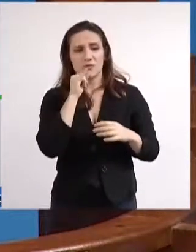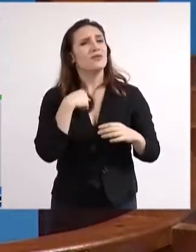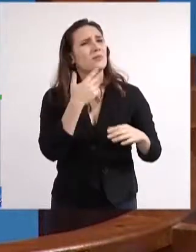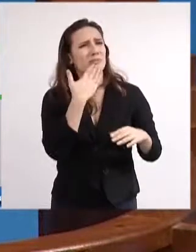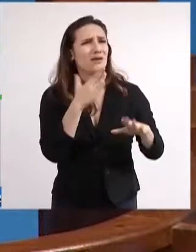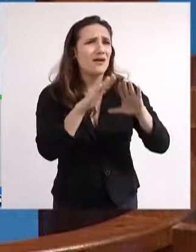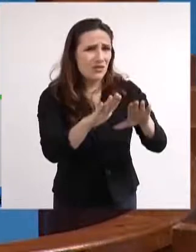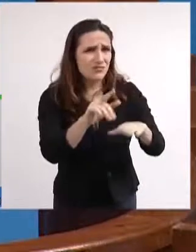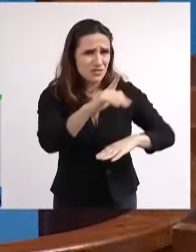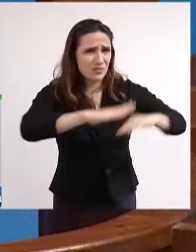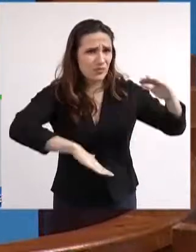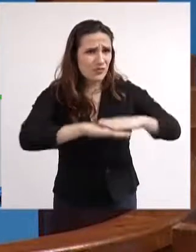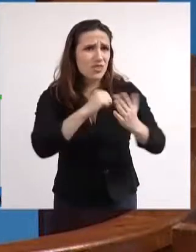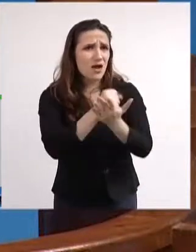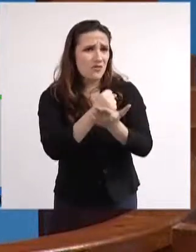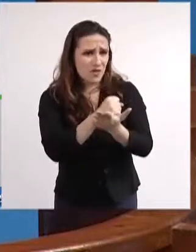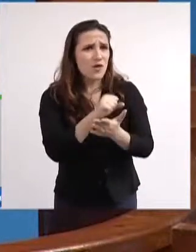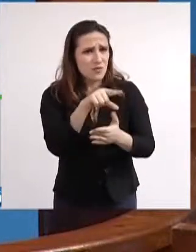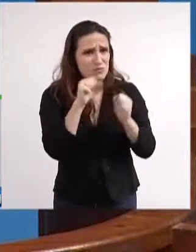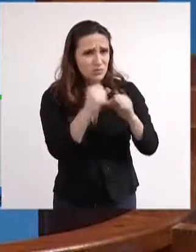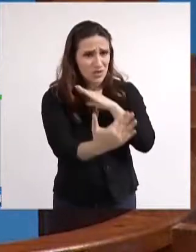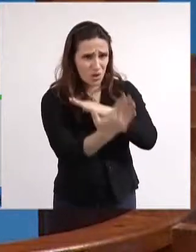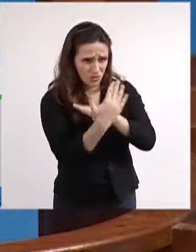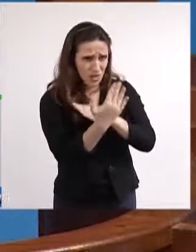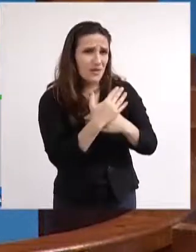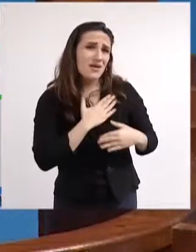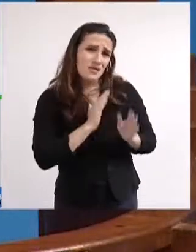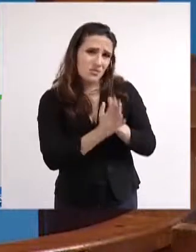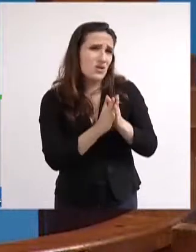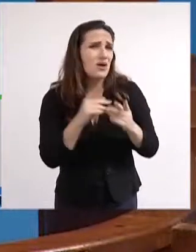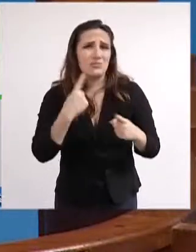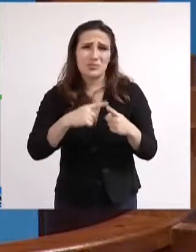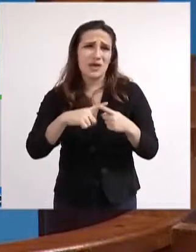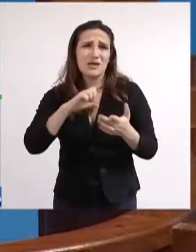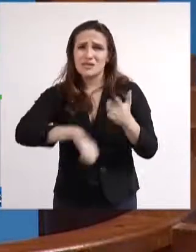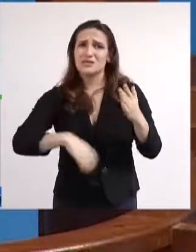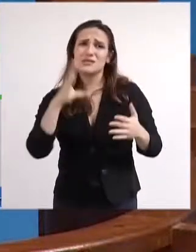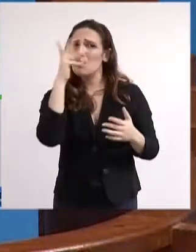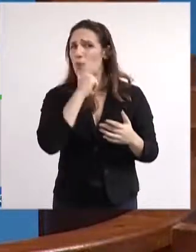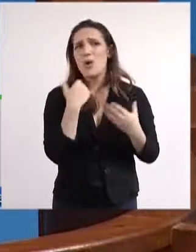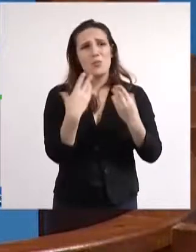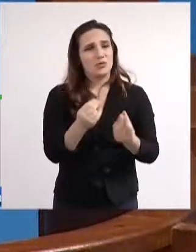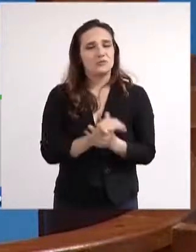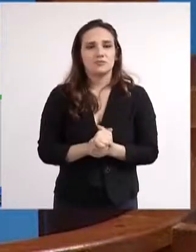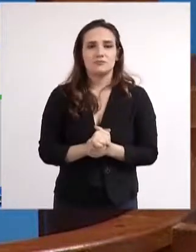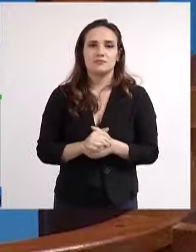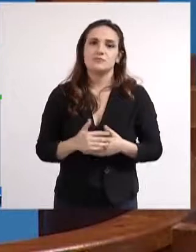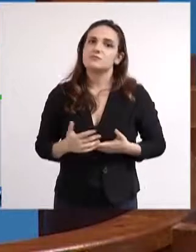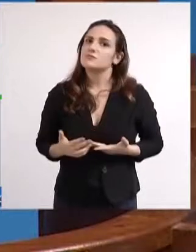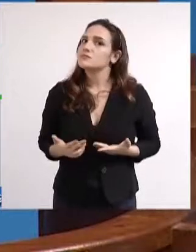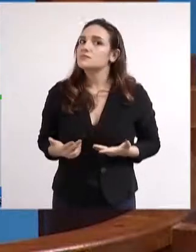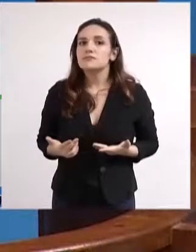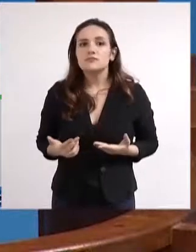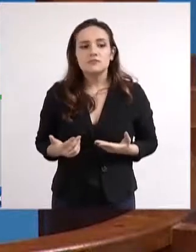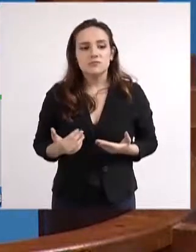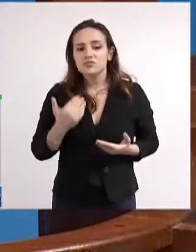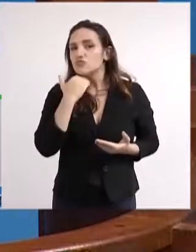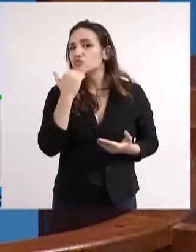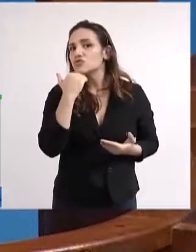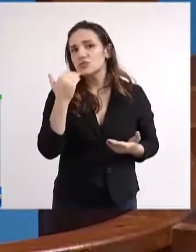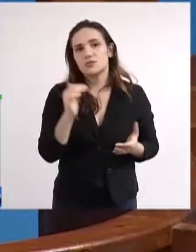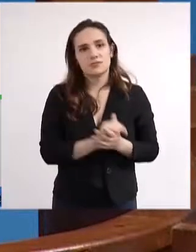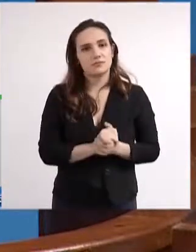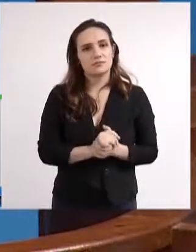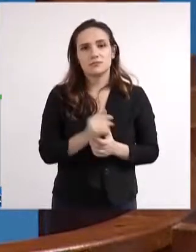aquilo. E as pessoas vão fazer o quê? Vão usar desse expediente. Então não adianta nada